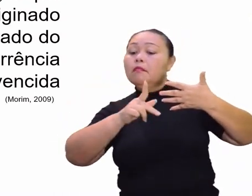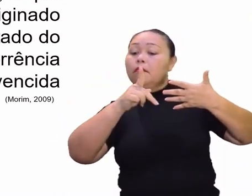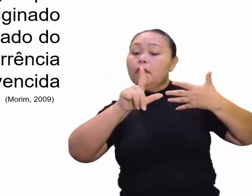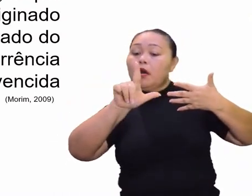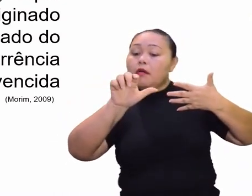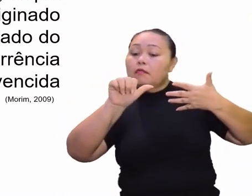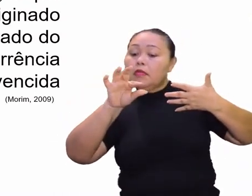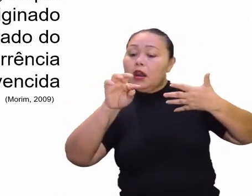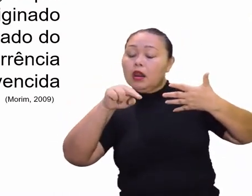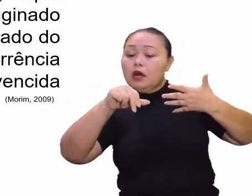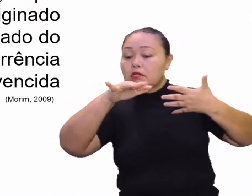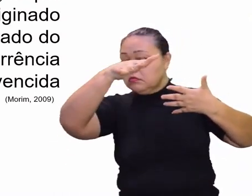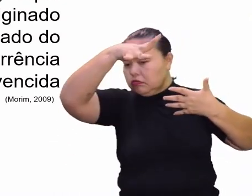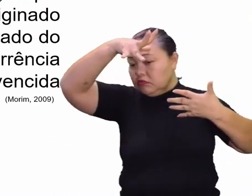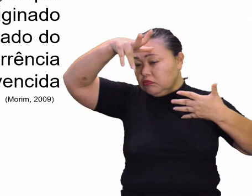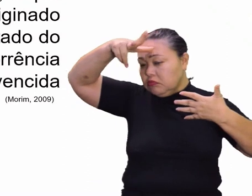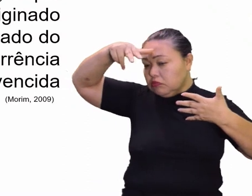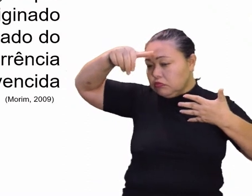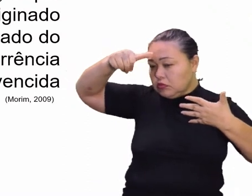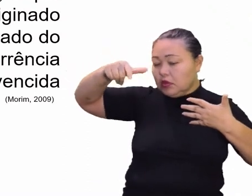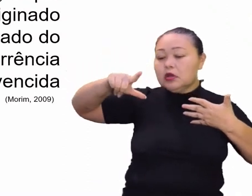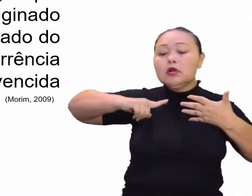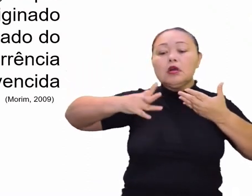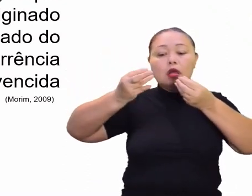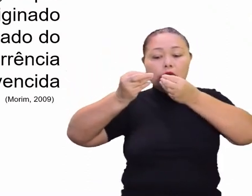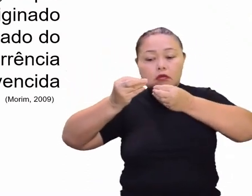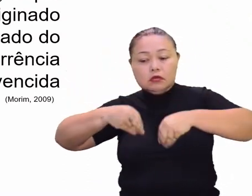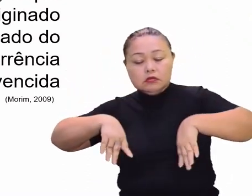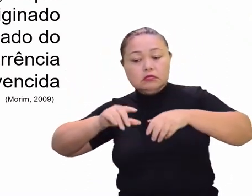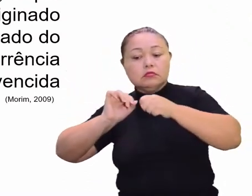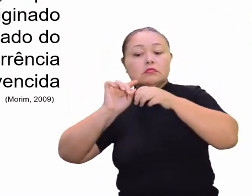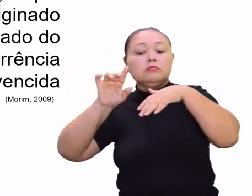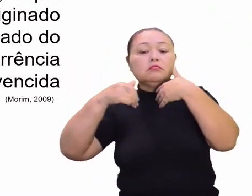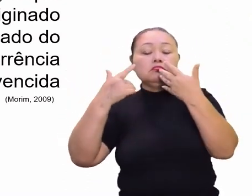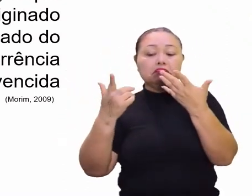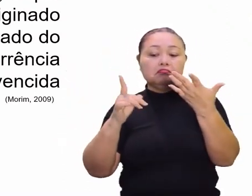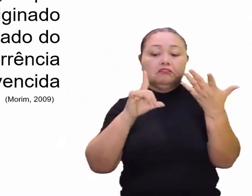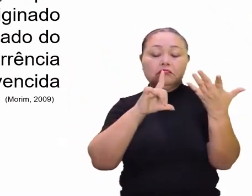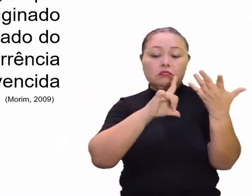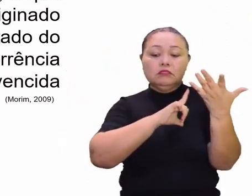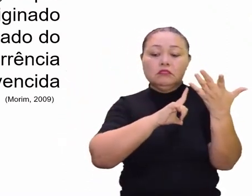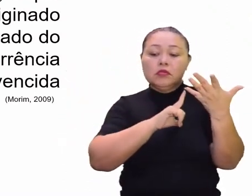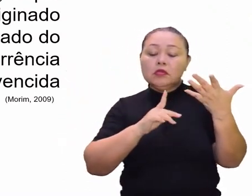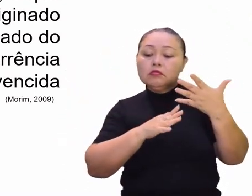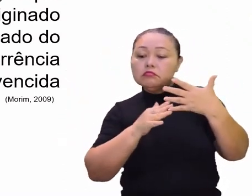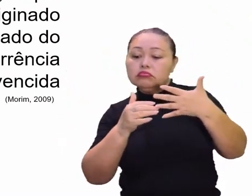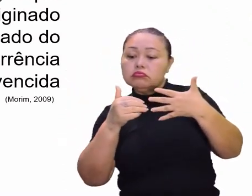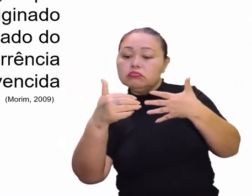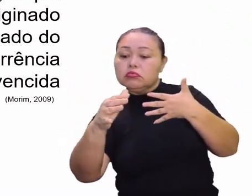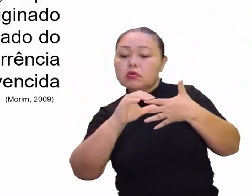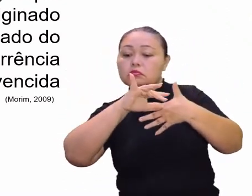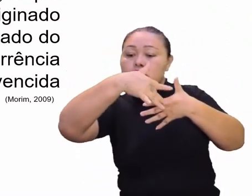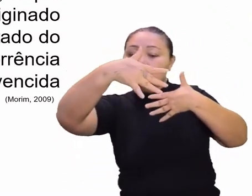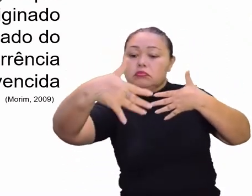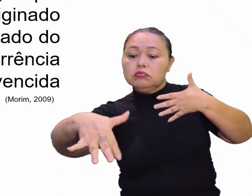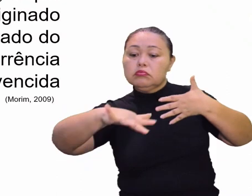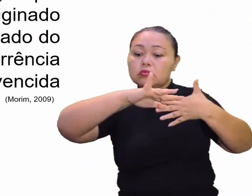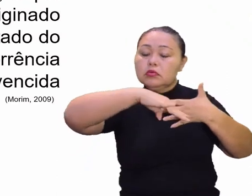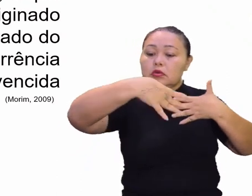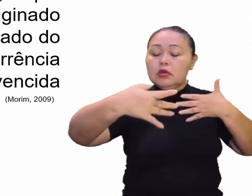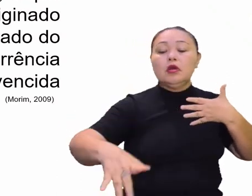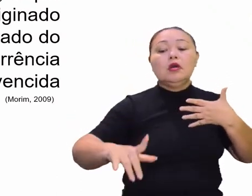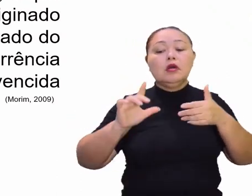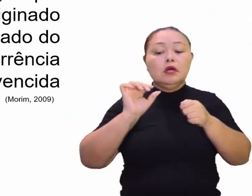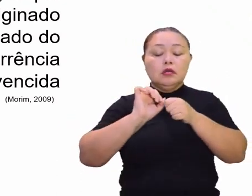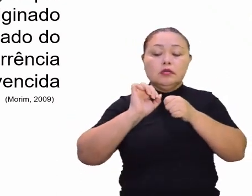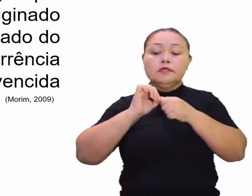Então, ali na região do Mato Grosso, entendeu? Tinha sido prejudicado com a saída aí para o oceano. Então, surgiu também essa questão da